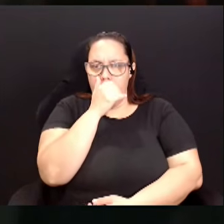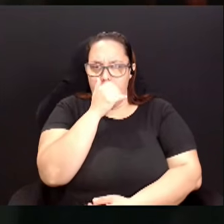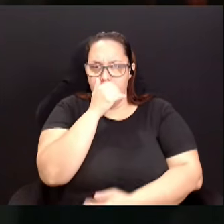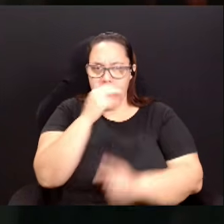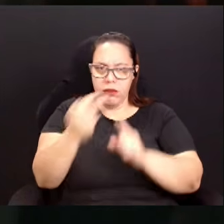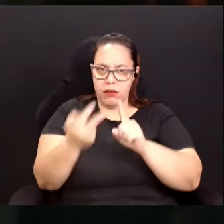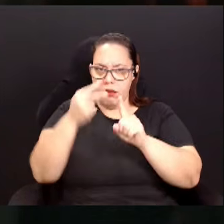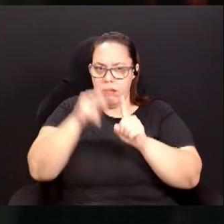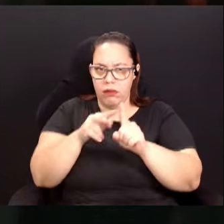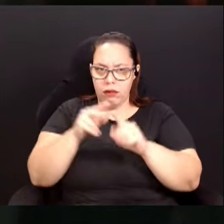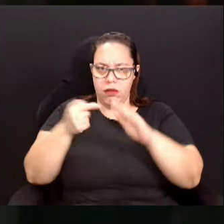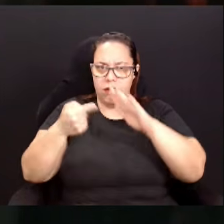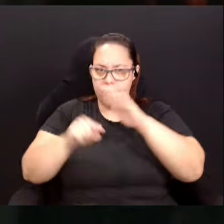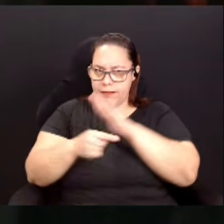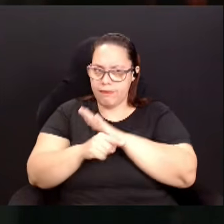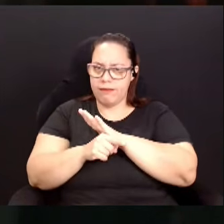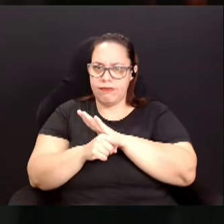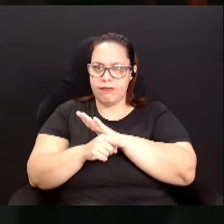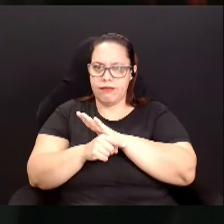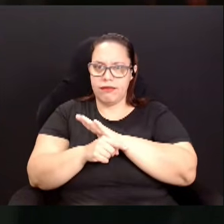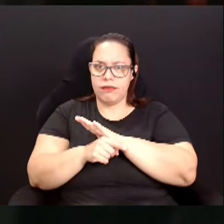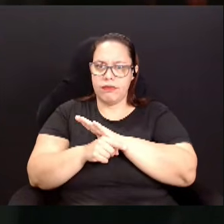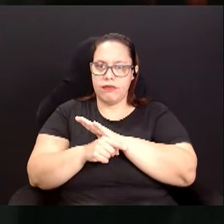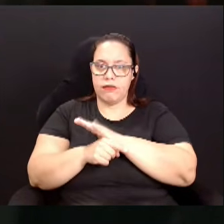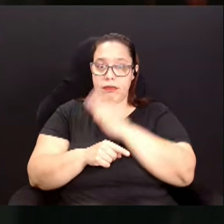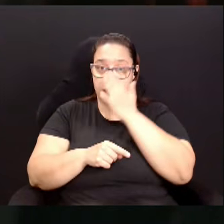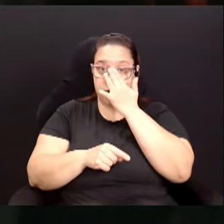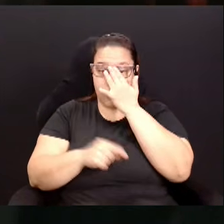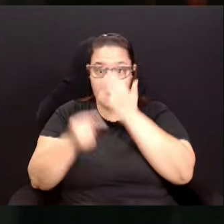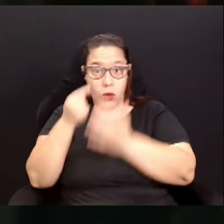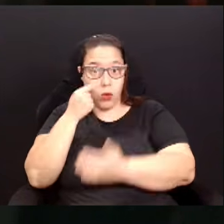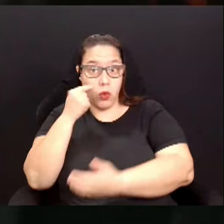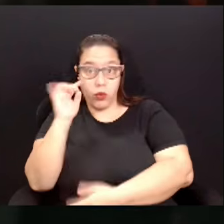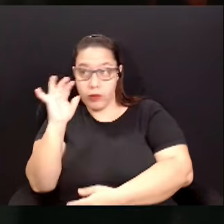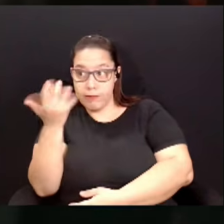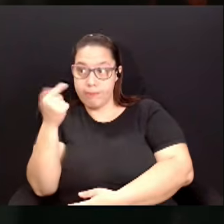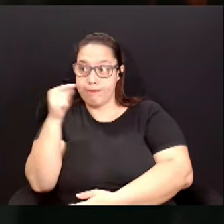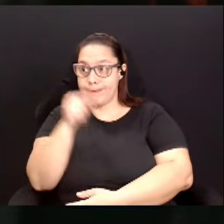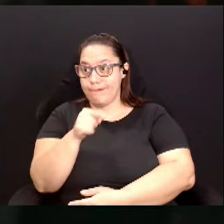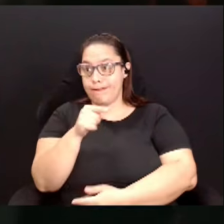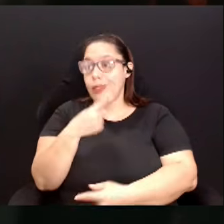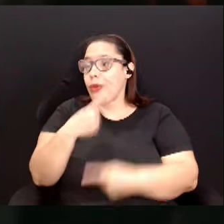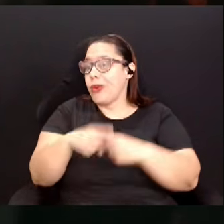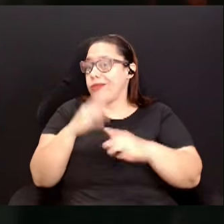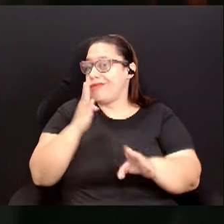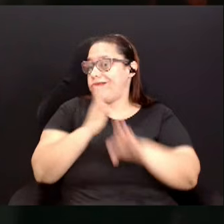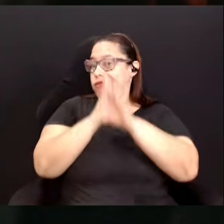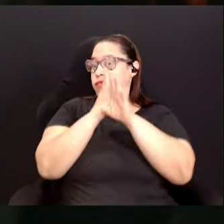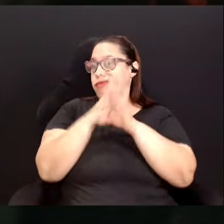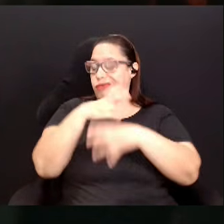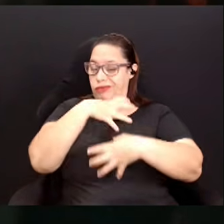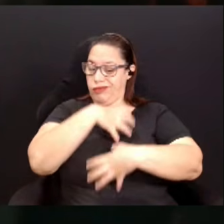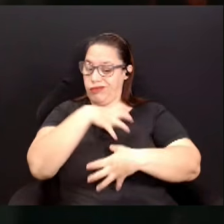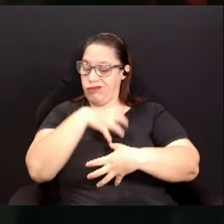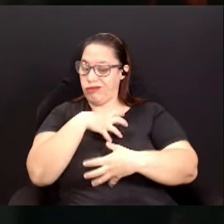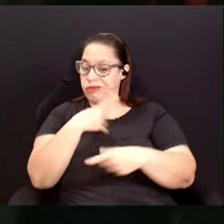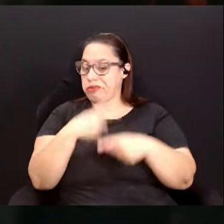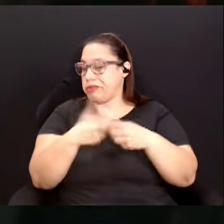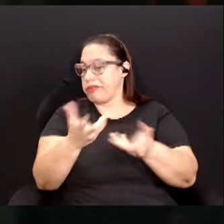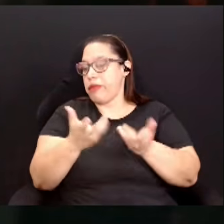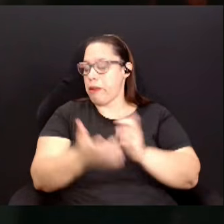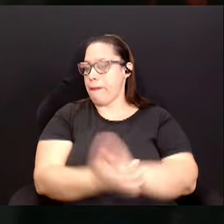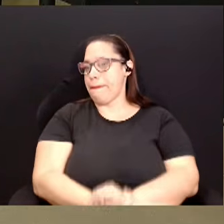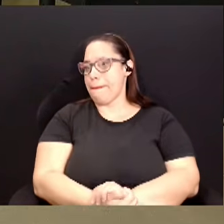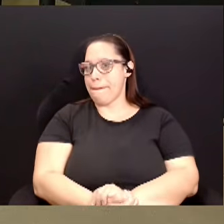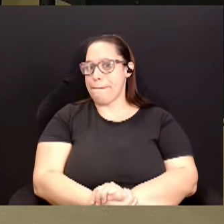gente vamos lá naquela pessoa e vamos ver o que está acontecendo com ela, porque de repente ela não está agindo dessa forma porque ela quer, né?